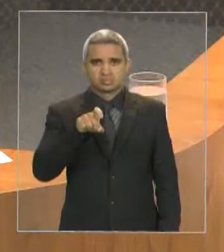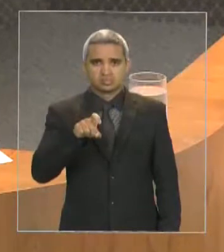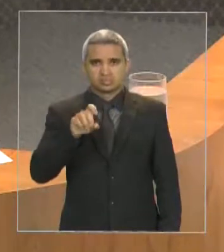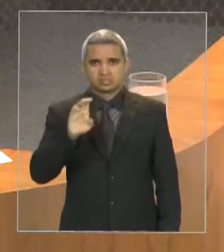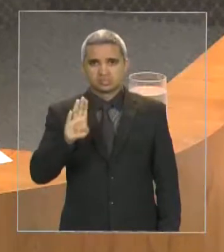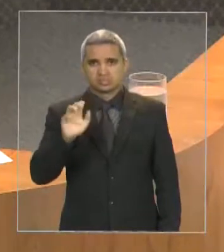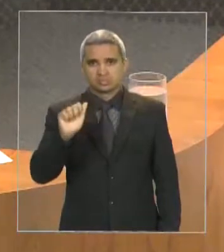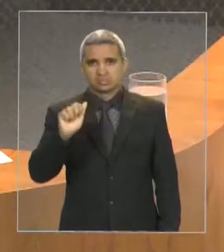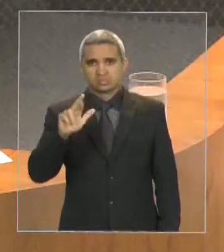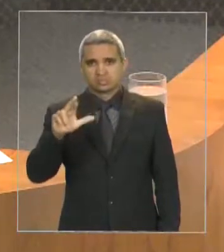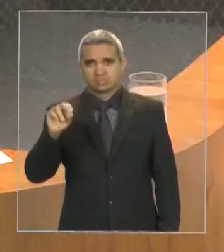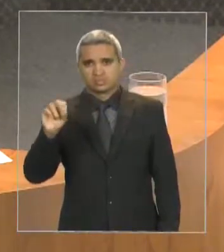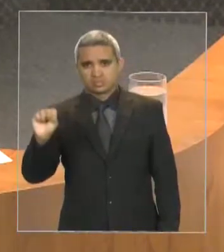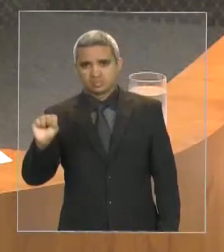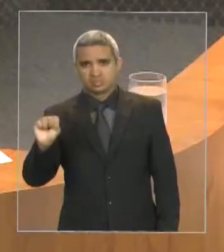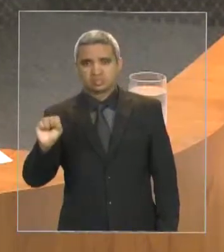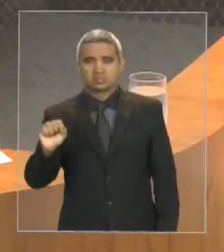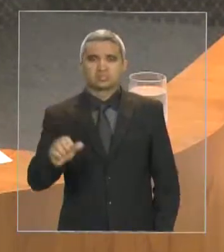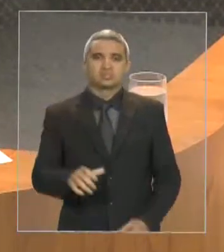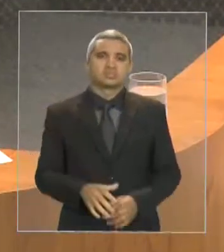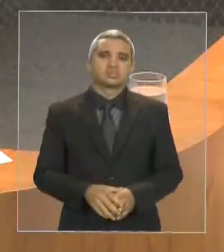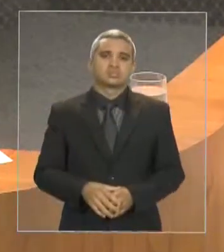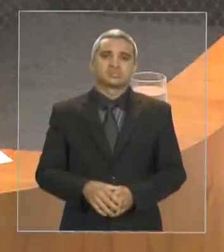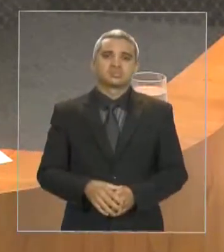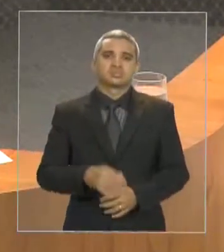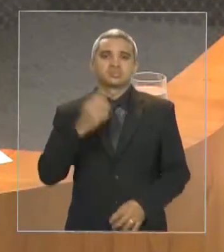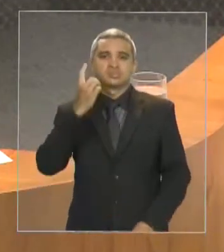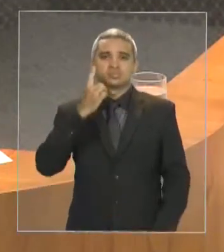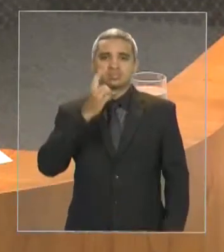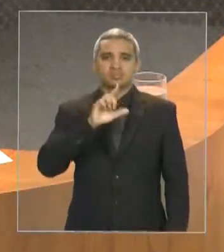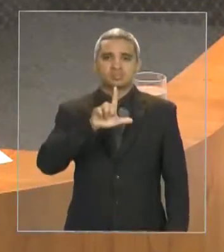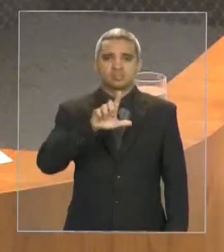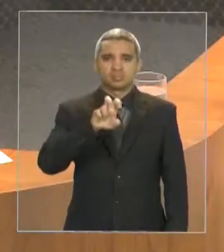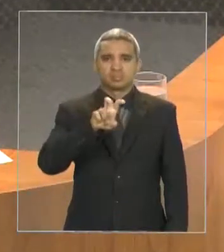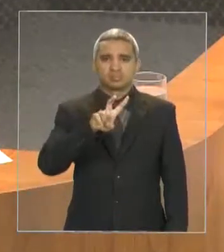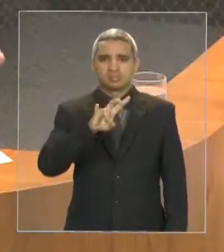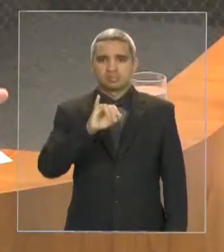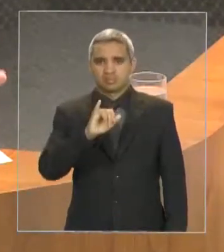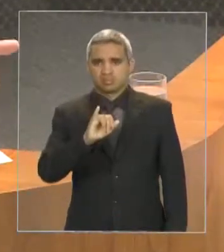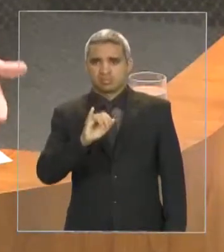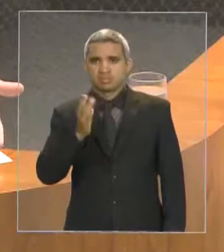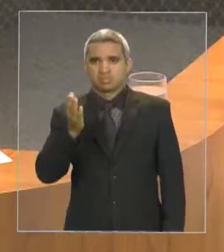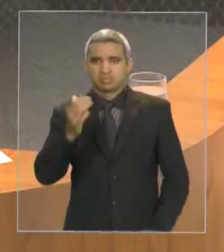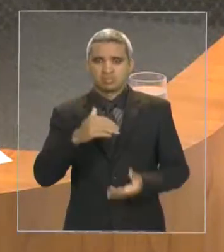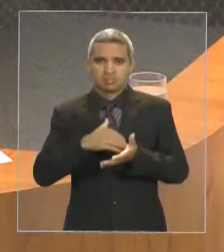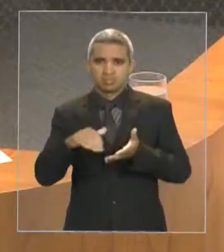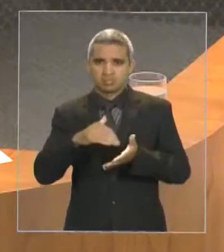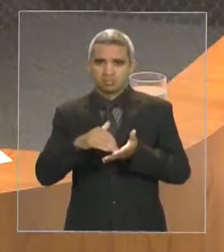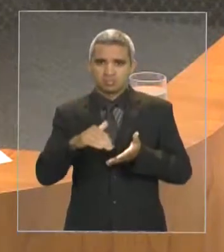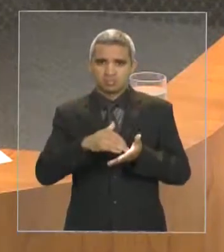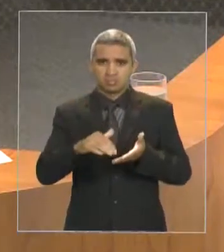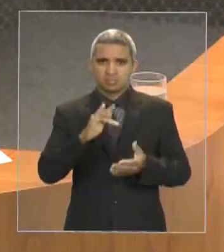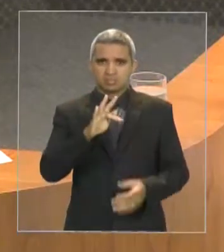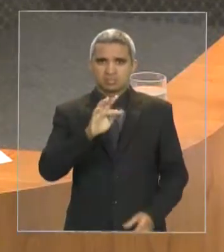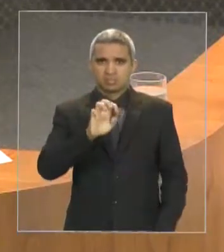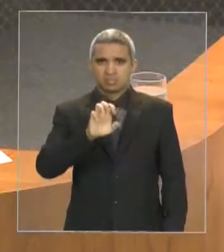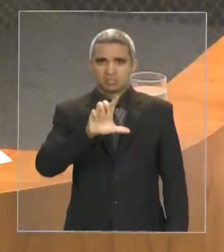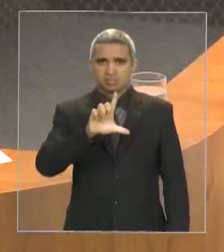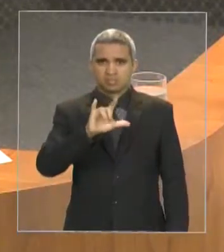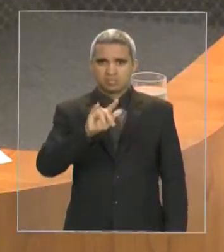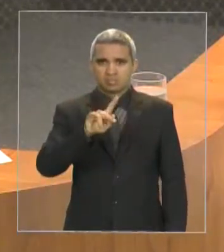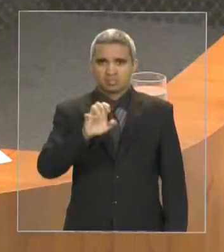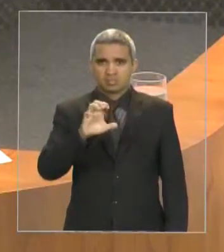maneira nenhuma, deputado Levi, o secretário Felipe Camarão quis desmerecer uma decisão da Assembleia.